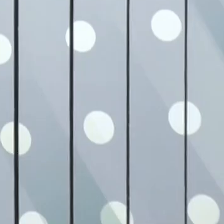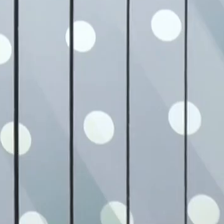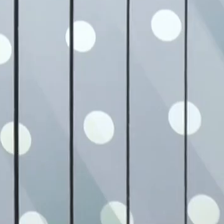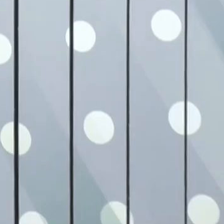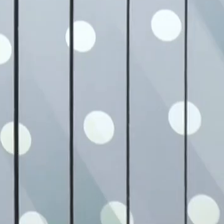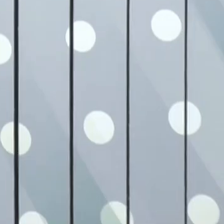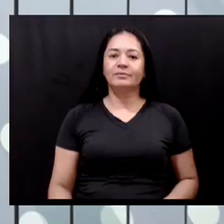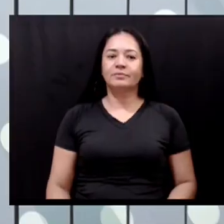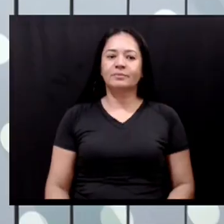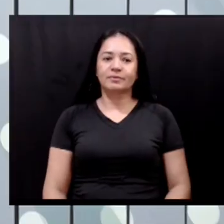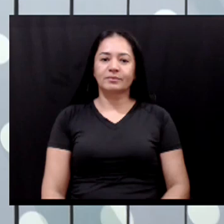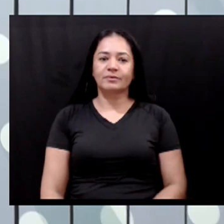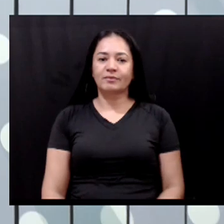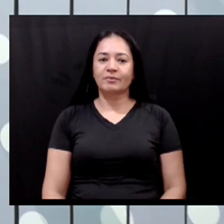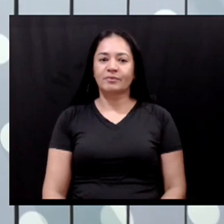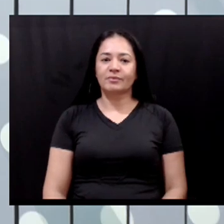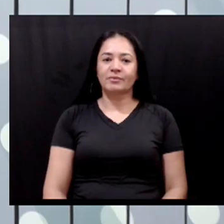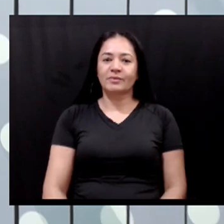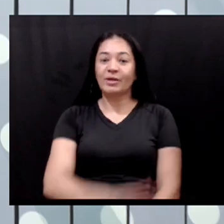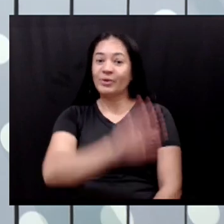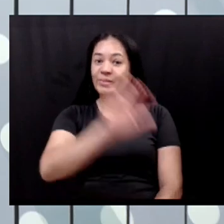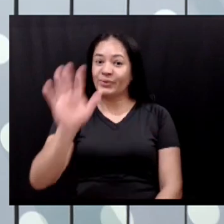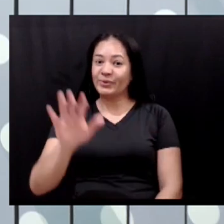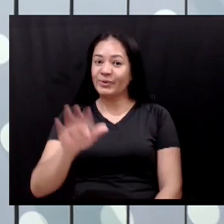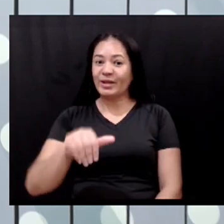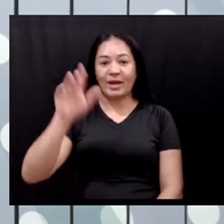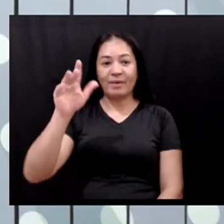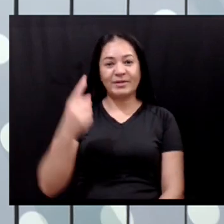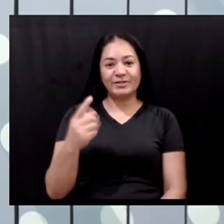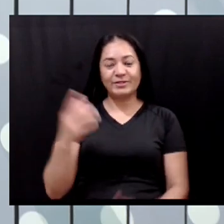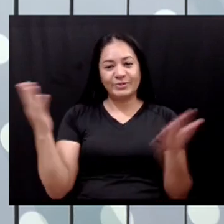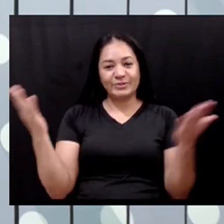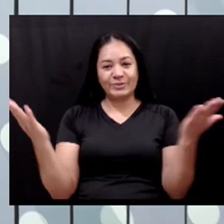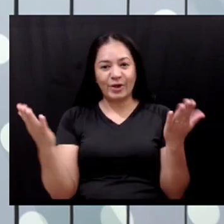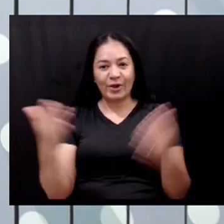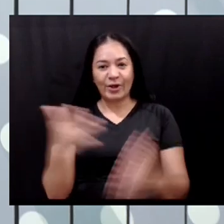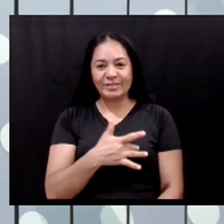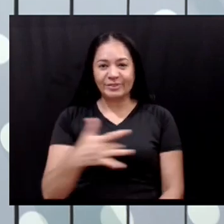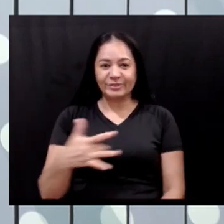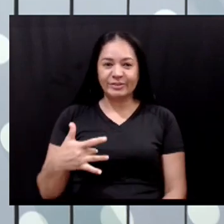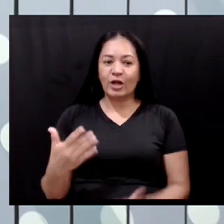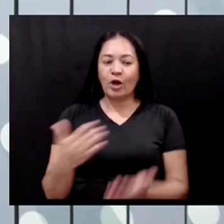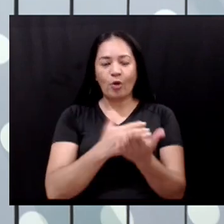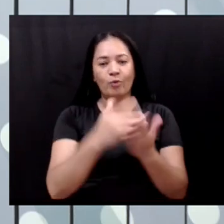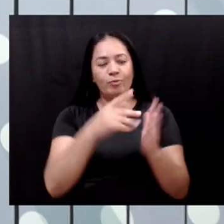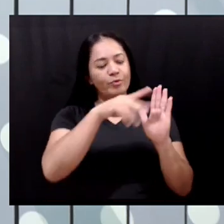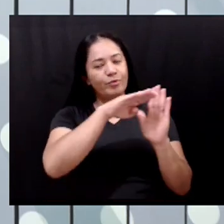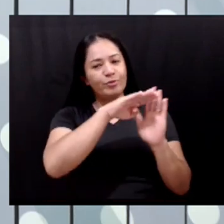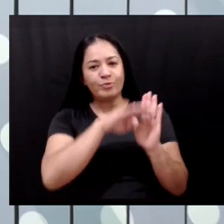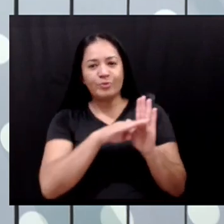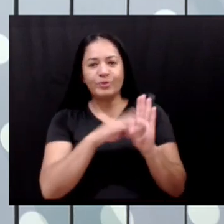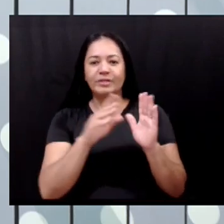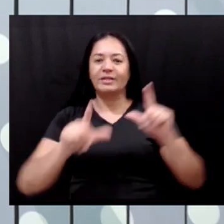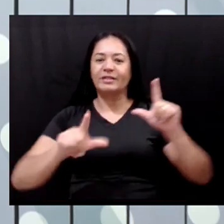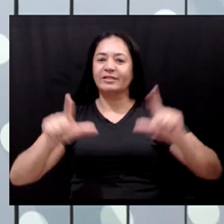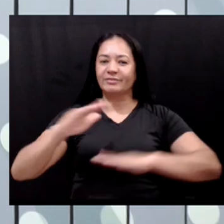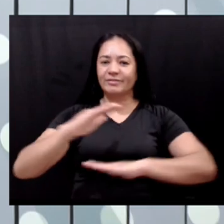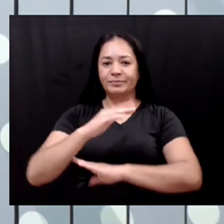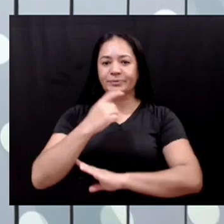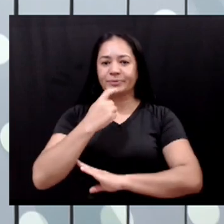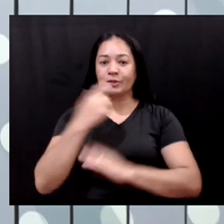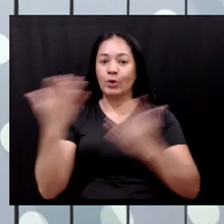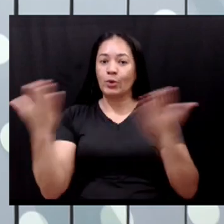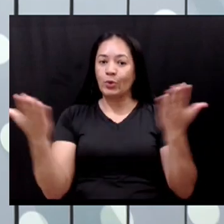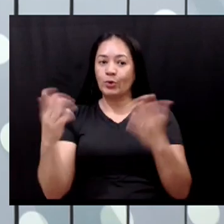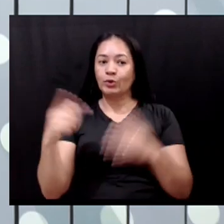Olá pessoal, mais um Saúde Agora começando aqui na programação da TV Câmara Campinas. E hoje nós vamos falar